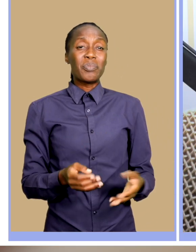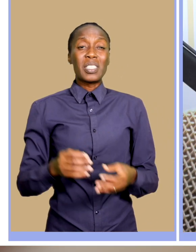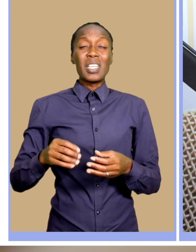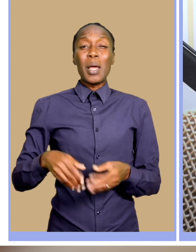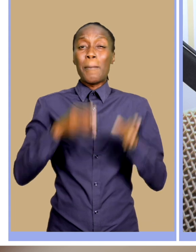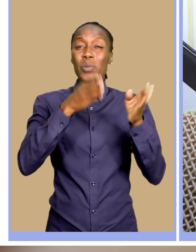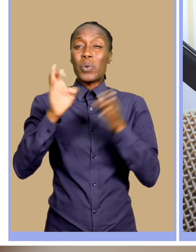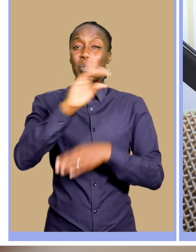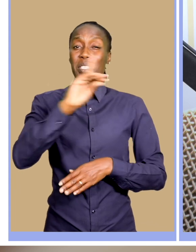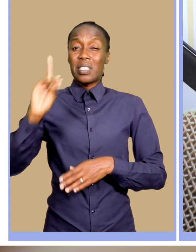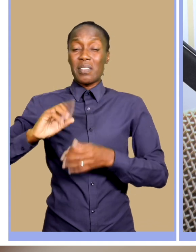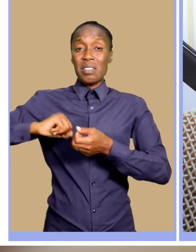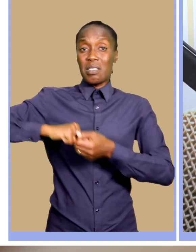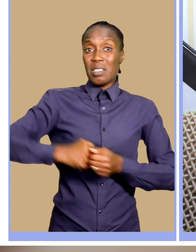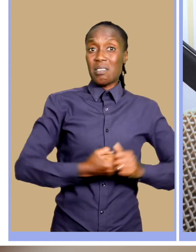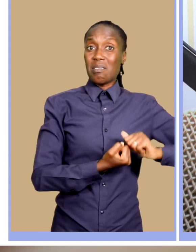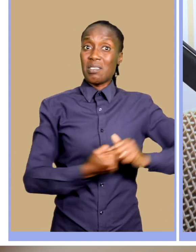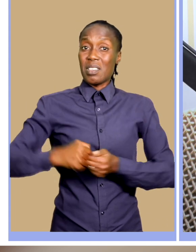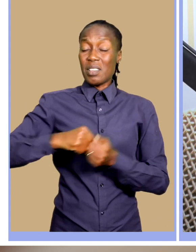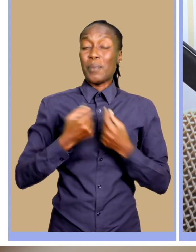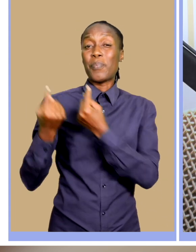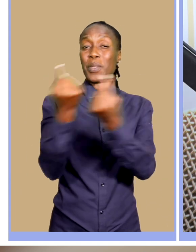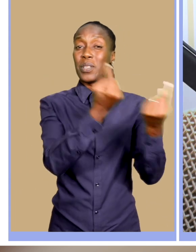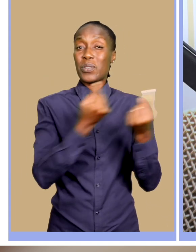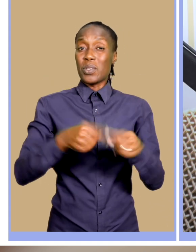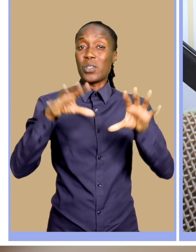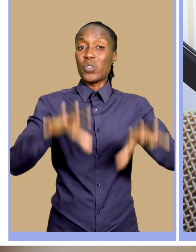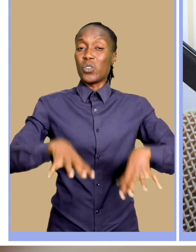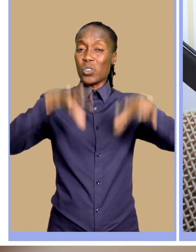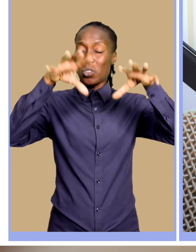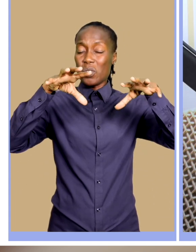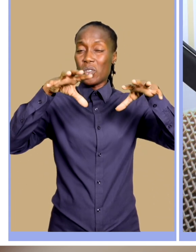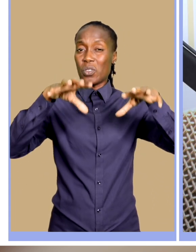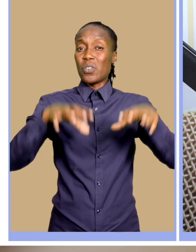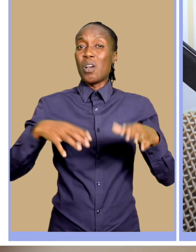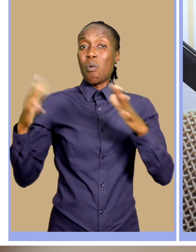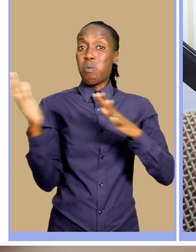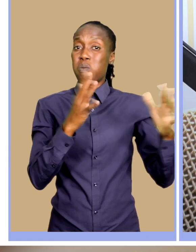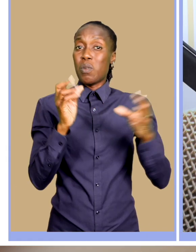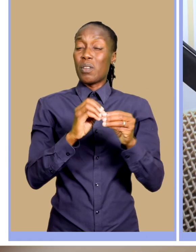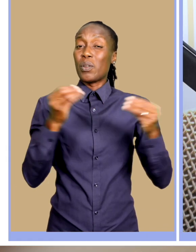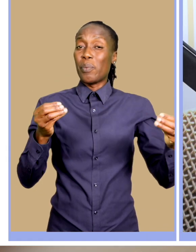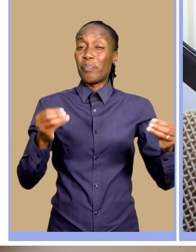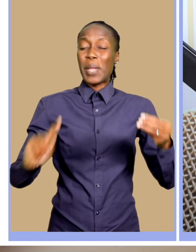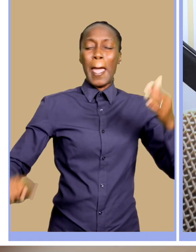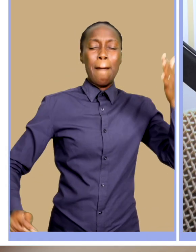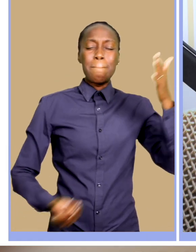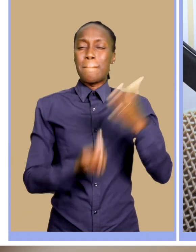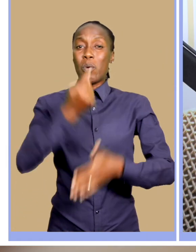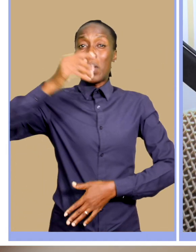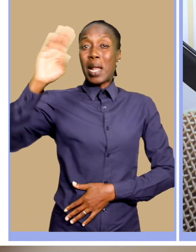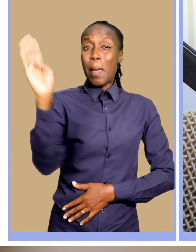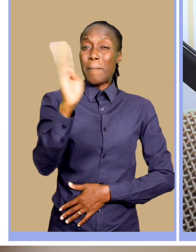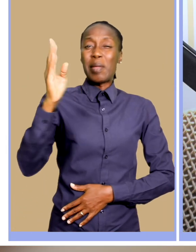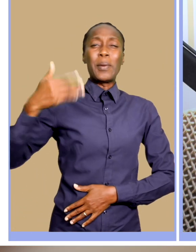crise climática, com choque climático que o país sofre. E DAI foi um dos mais marcantes e eu acho que houve muitas lições aprendidas